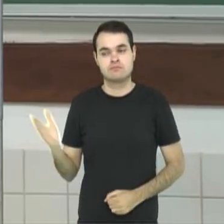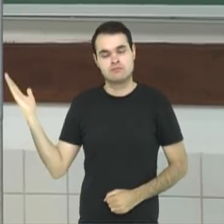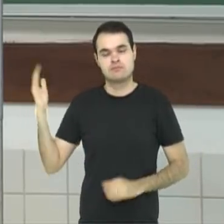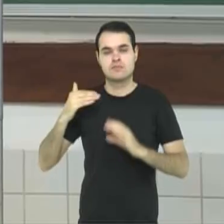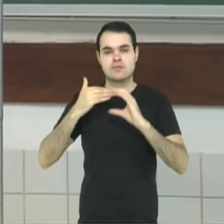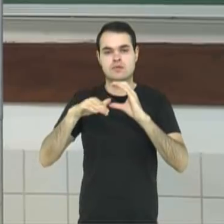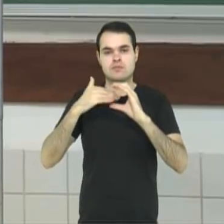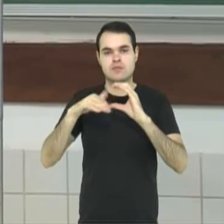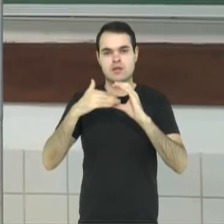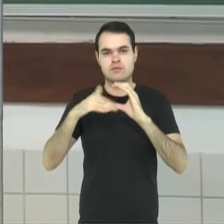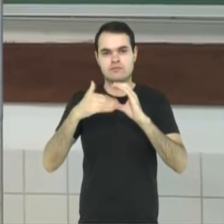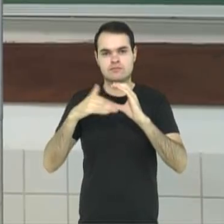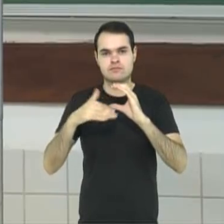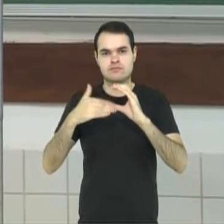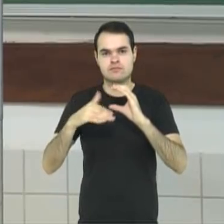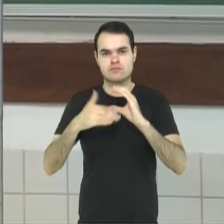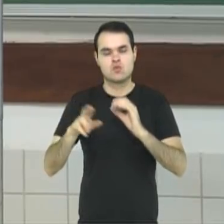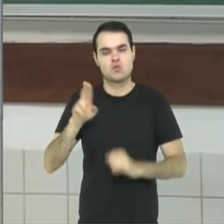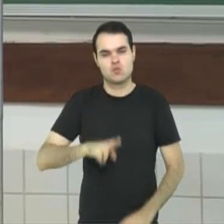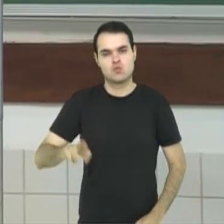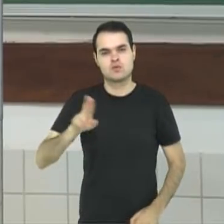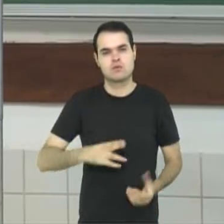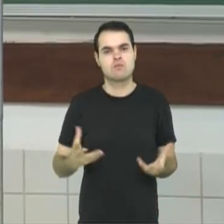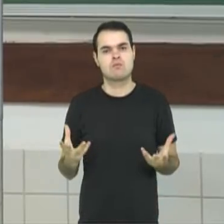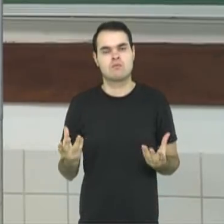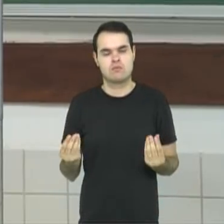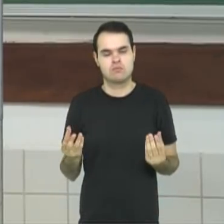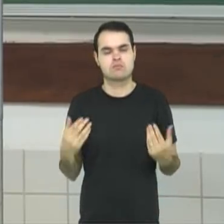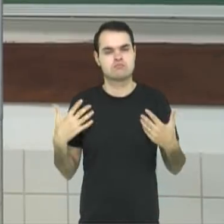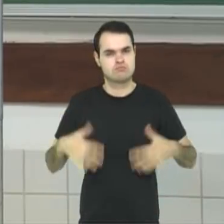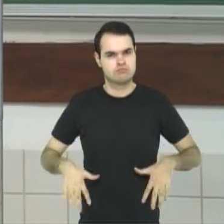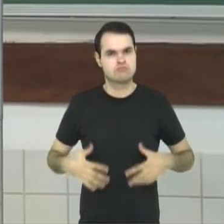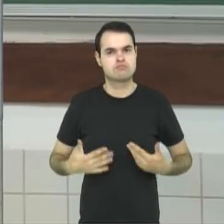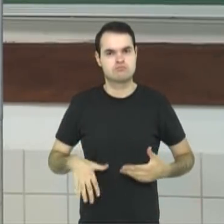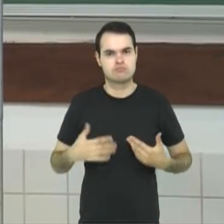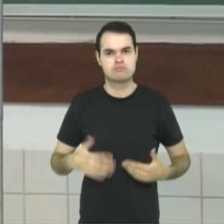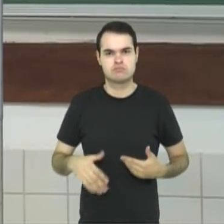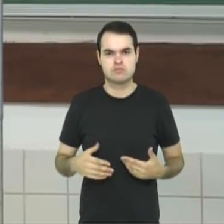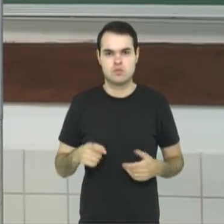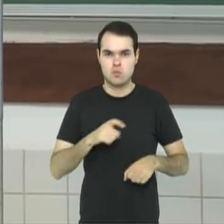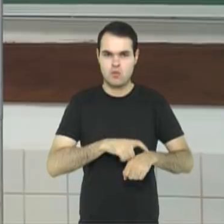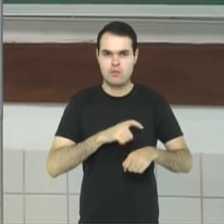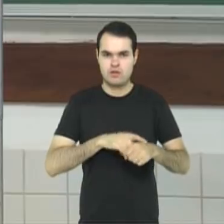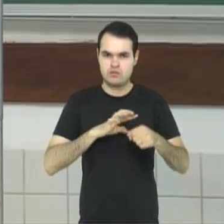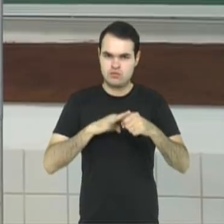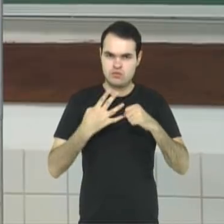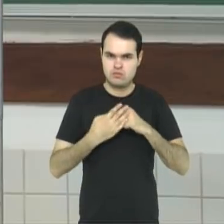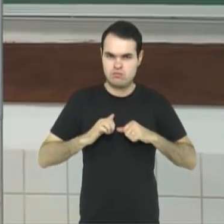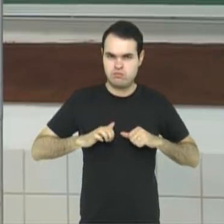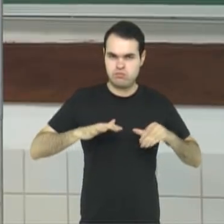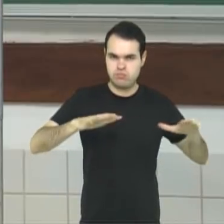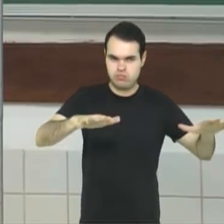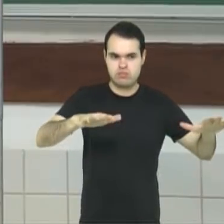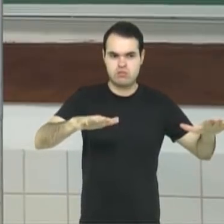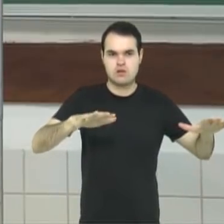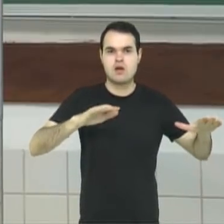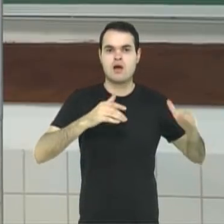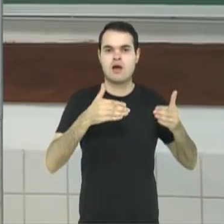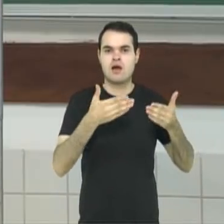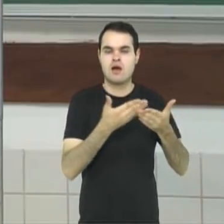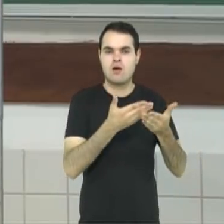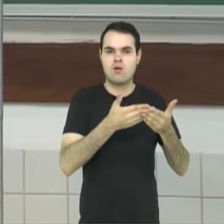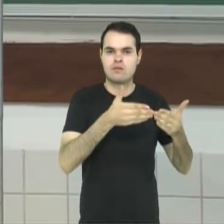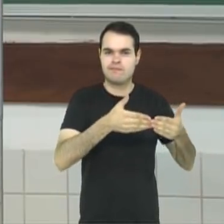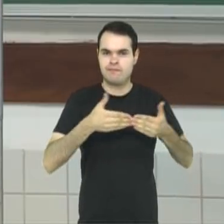e-mail sendo utilizado aí com muita produtividade, né, nesse tempo de pandemia para as nossas aulas remotas, né, para ofertar